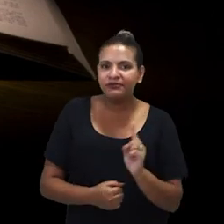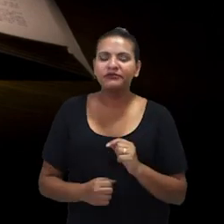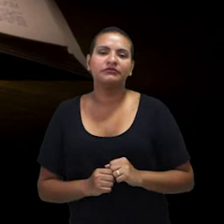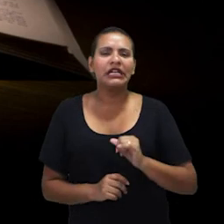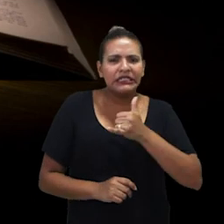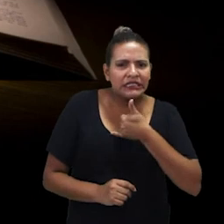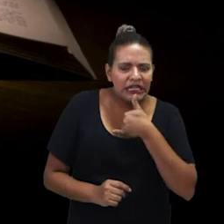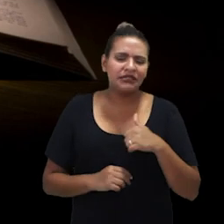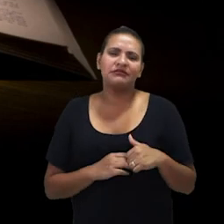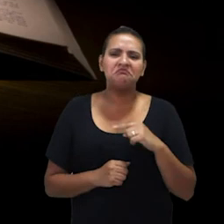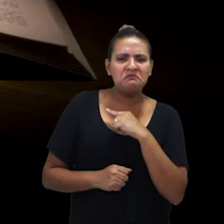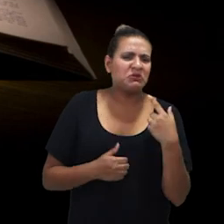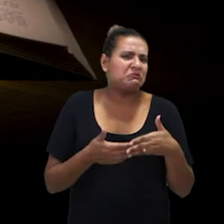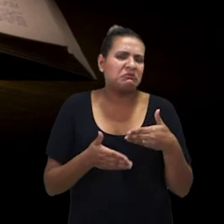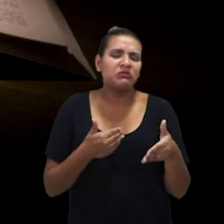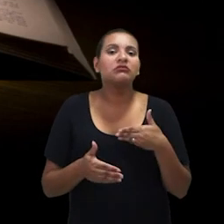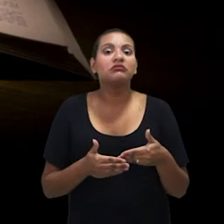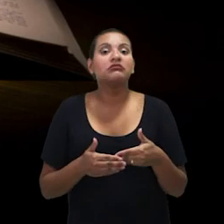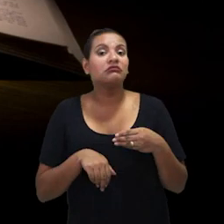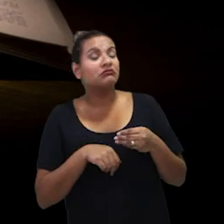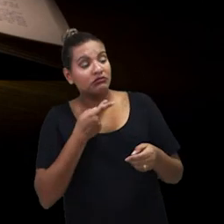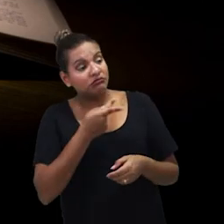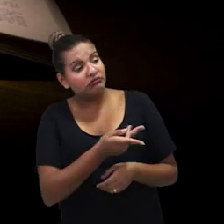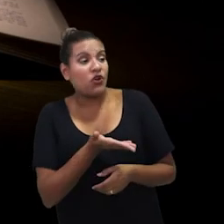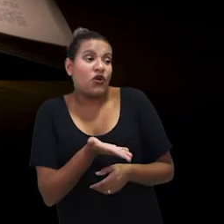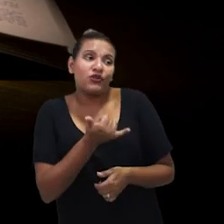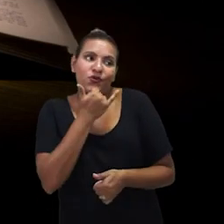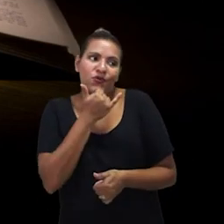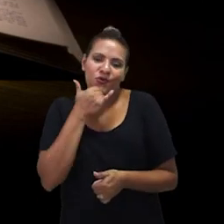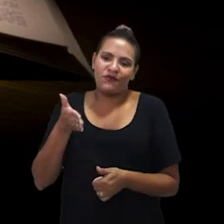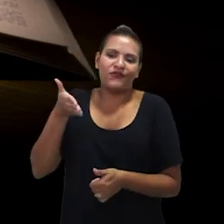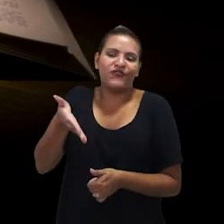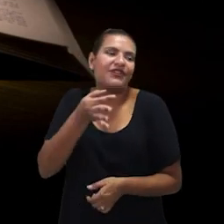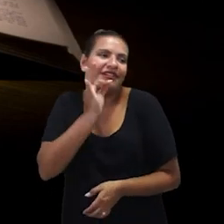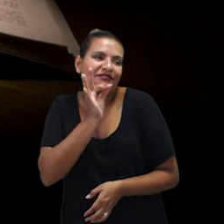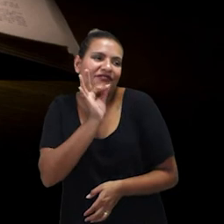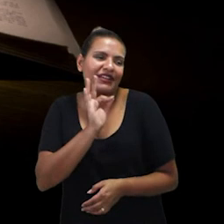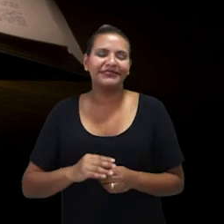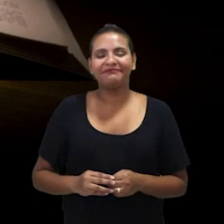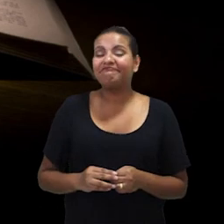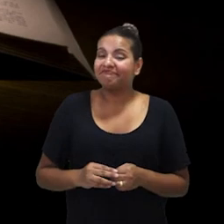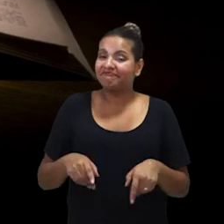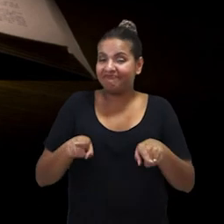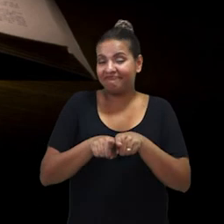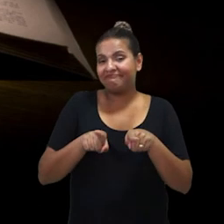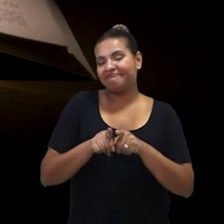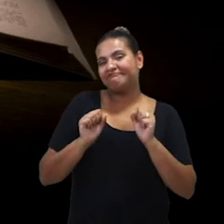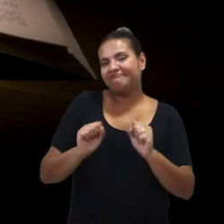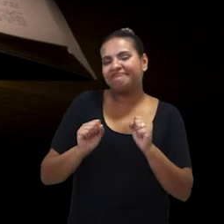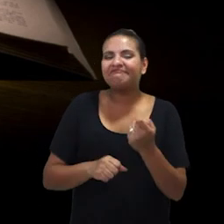morte vier, o recado será o mesmo. Ele disse que ia tomar um cafezinho. Podemos ainda deixar o chapéu.